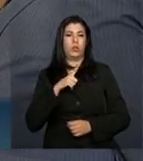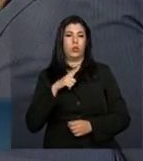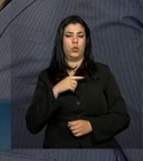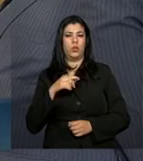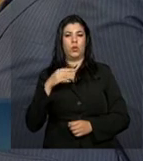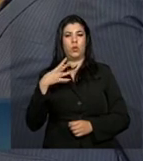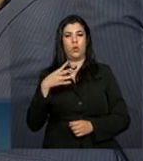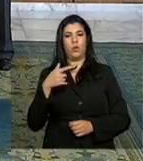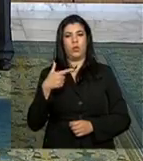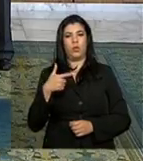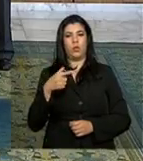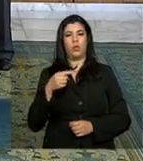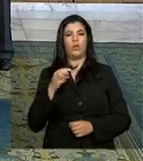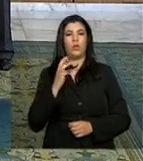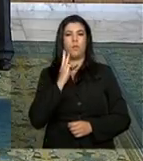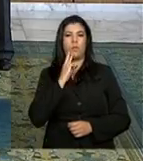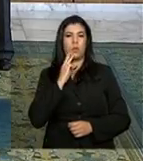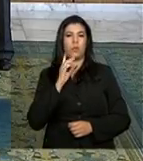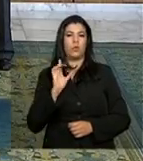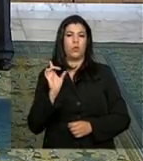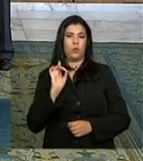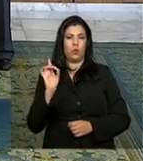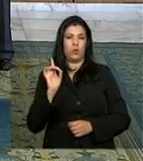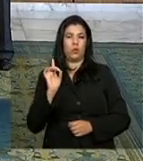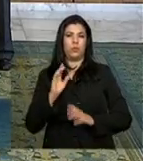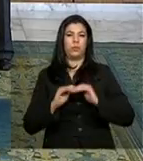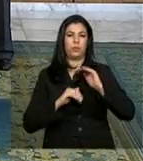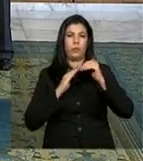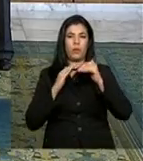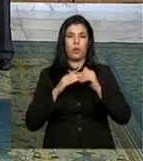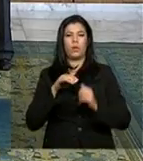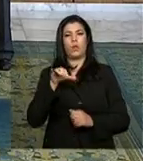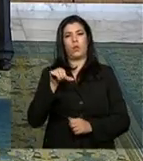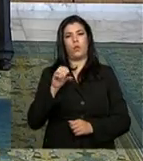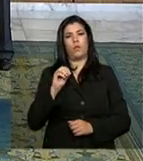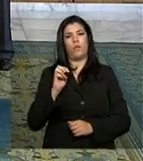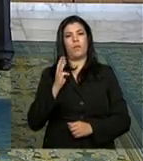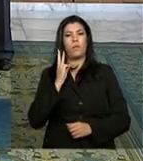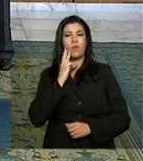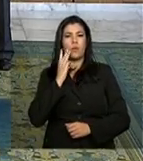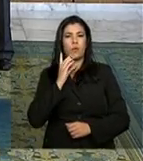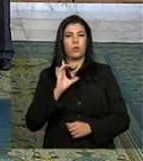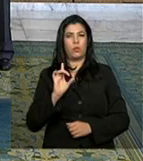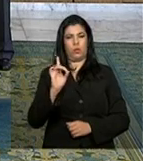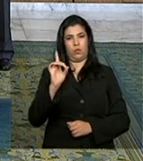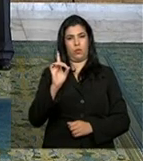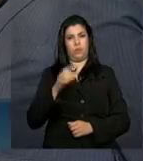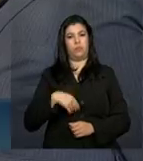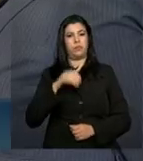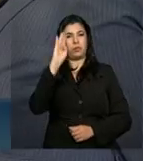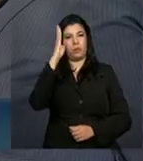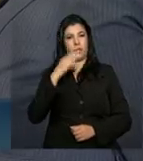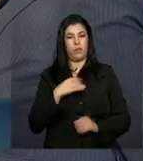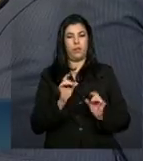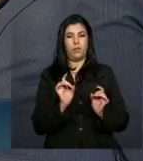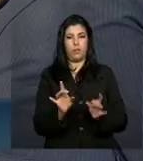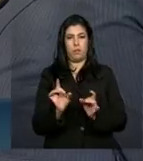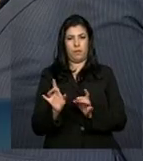dólares para quase 90 milhões de dólares. E o Brasil vende para a